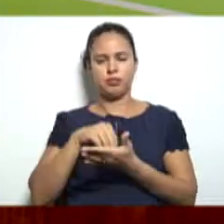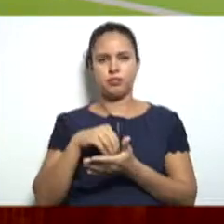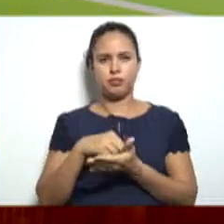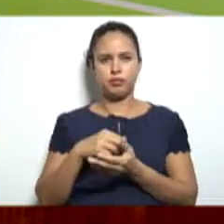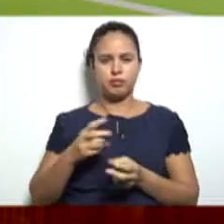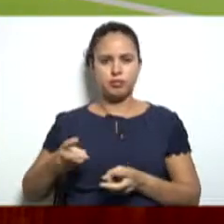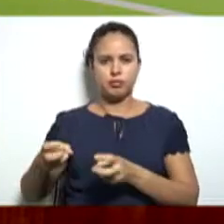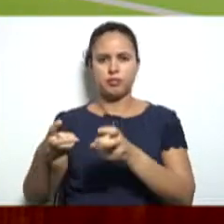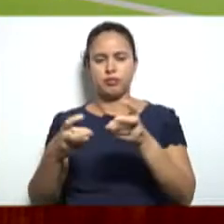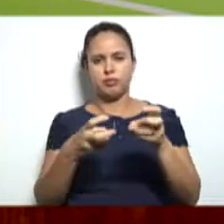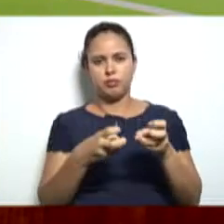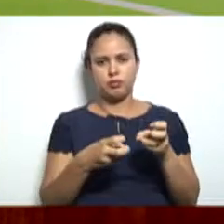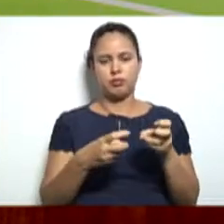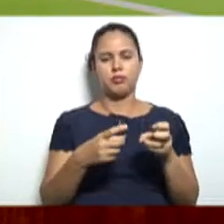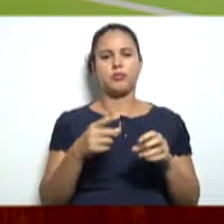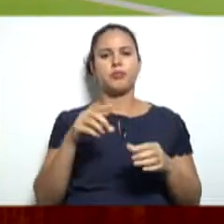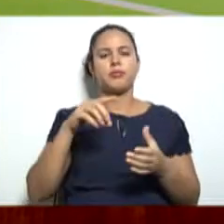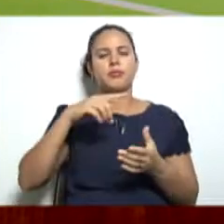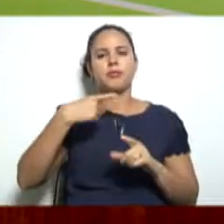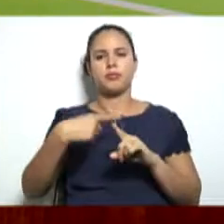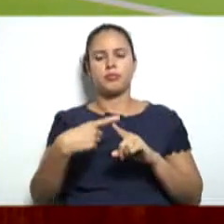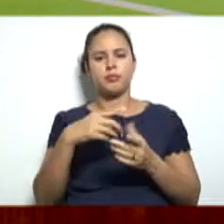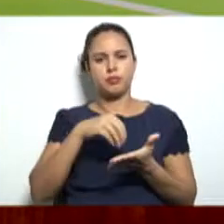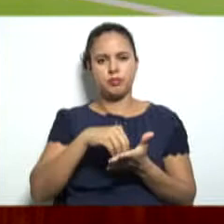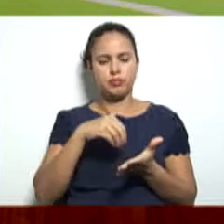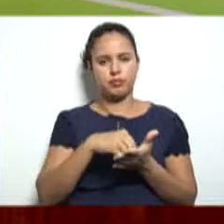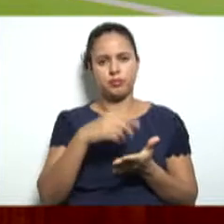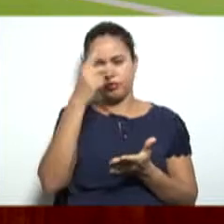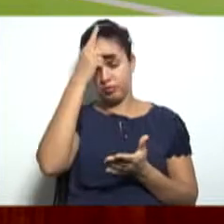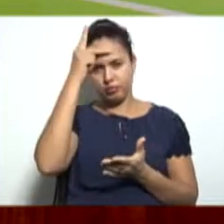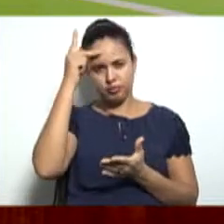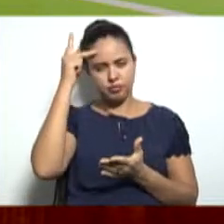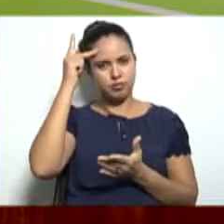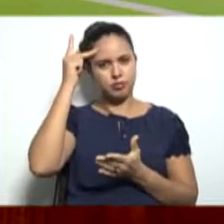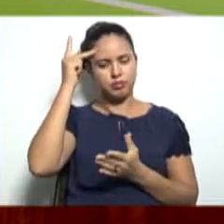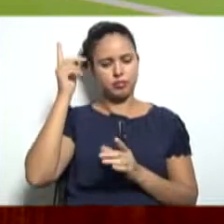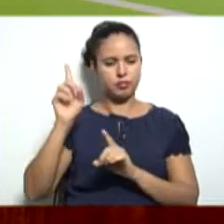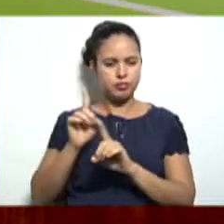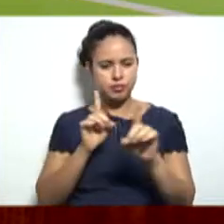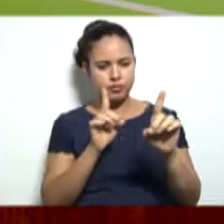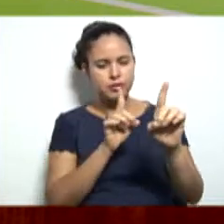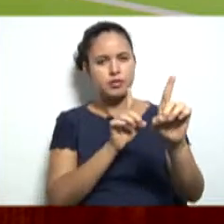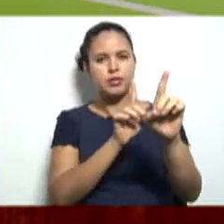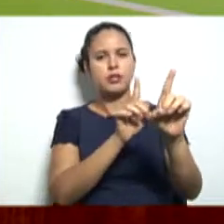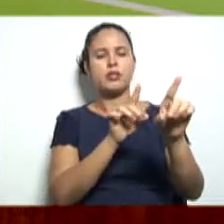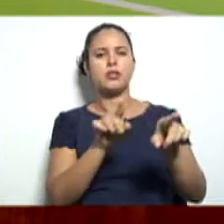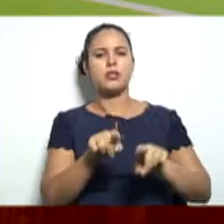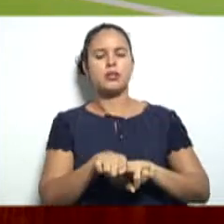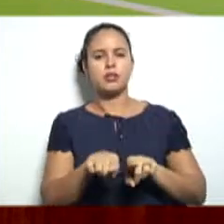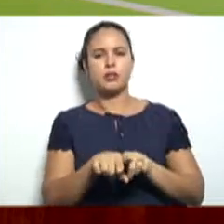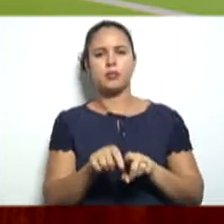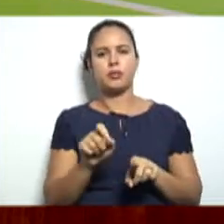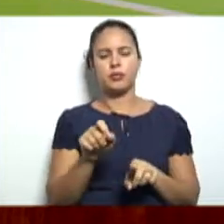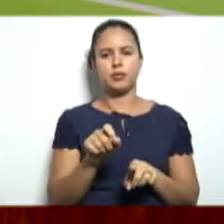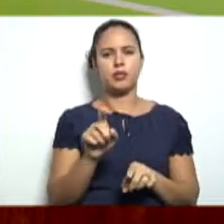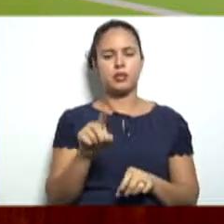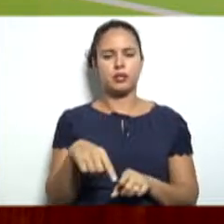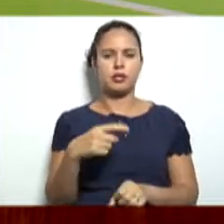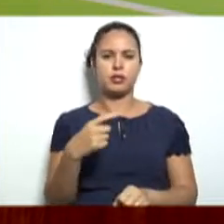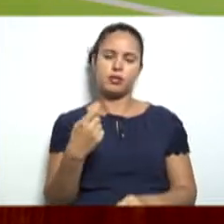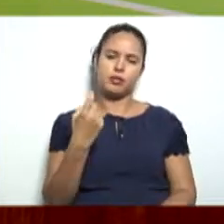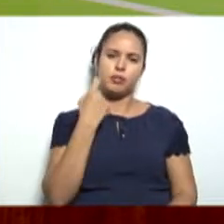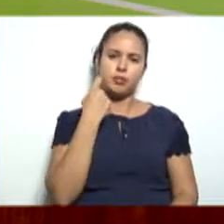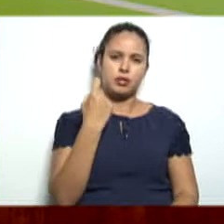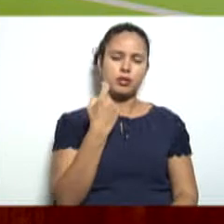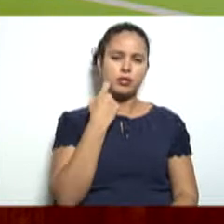a gente tem dificuldade de guias para poder levar essas pessoas a esses locais. Aqui nós temos muito forte a parte de pesca,